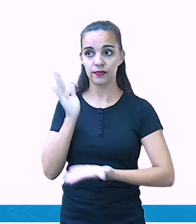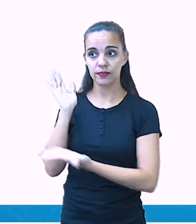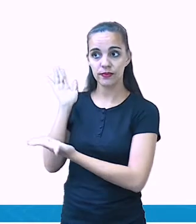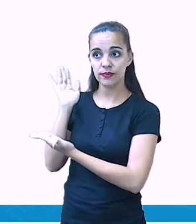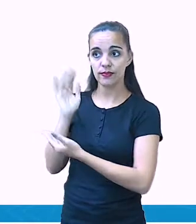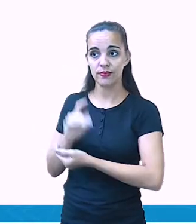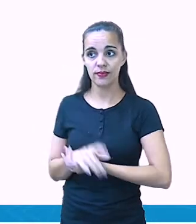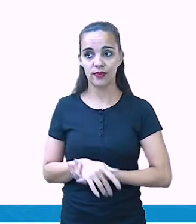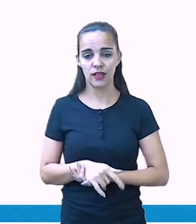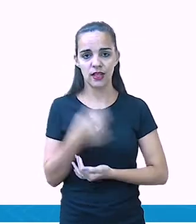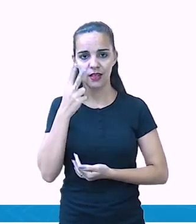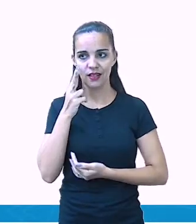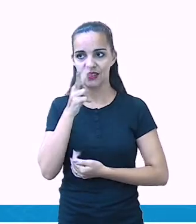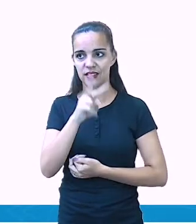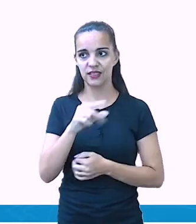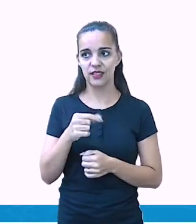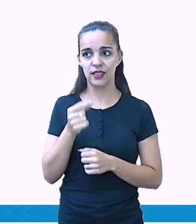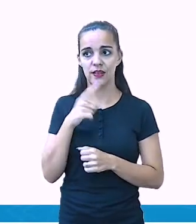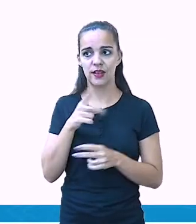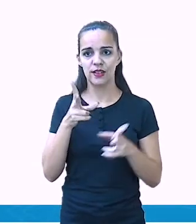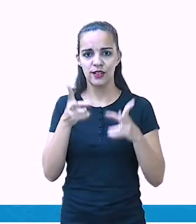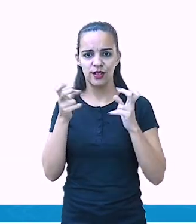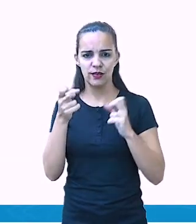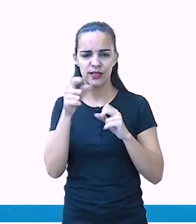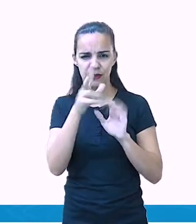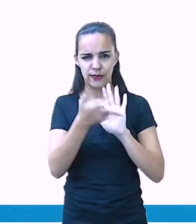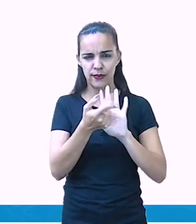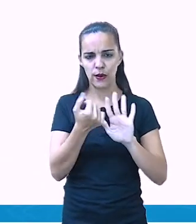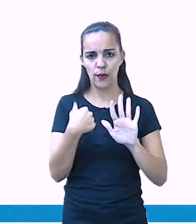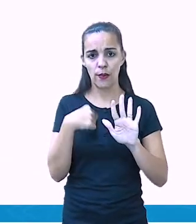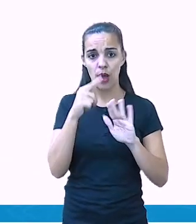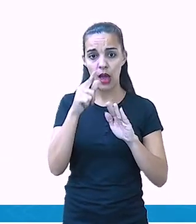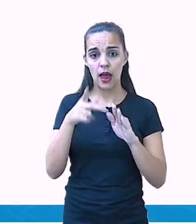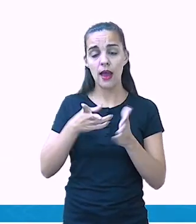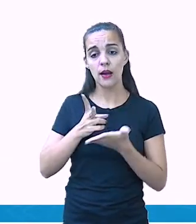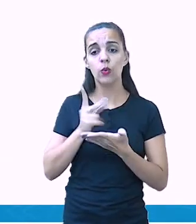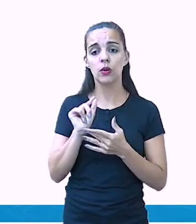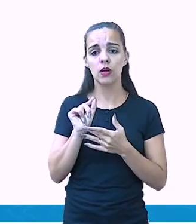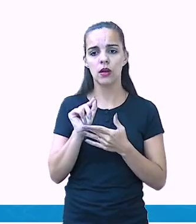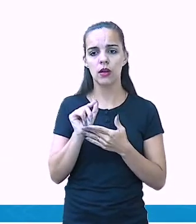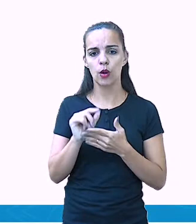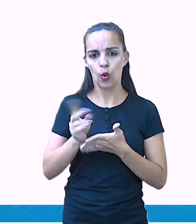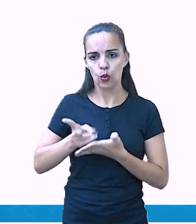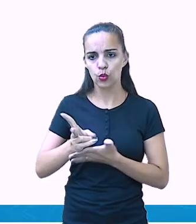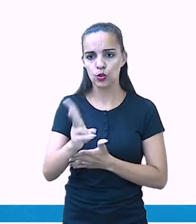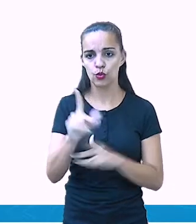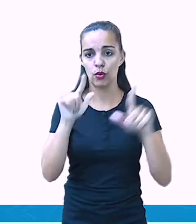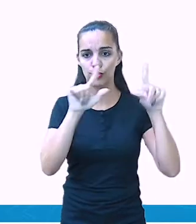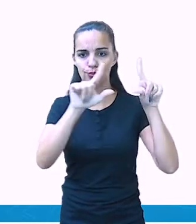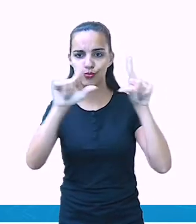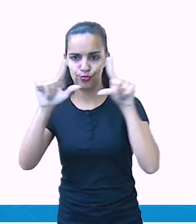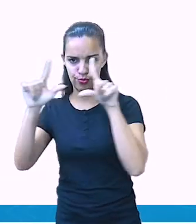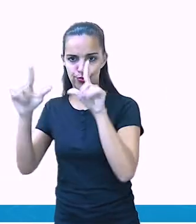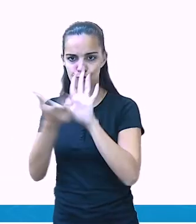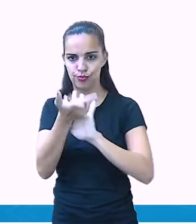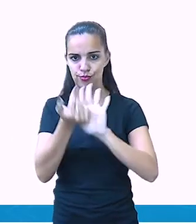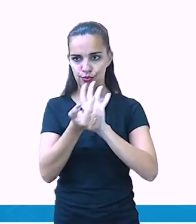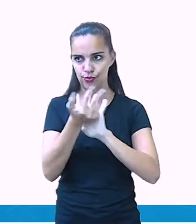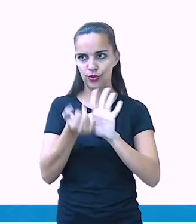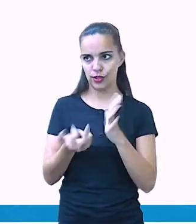vocês aqui. Olha aí, essa é uma sequência de imagem. A Mônica está aí na turma dela. Eu trouxe essa imagem aqui para